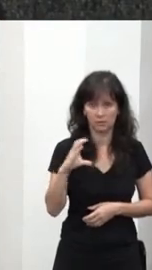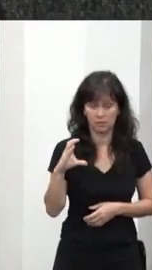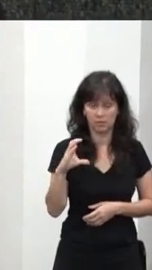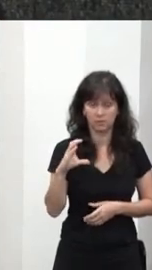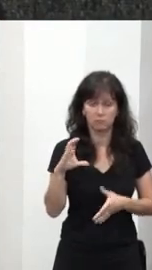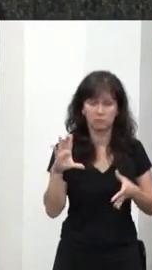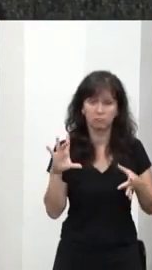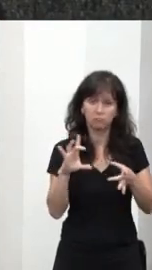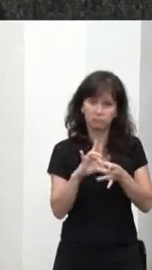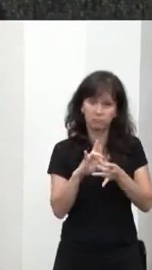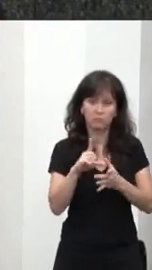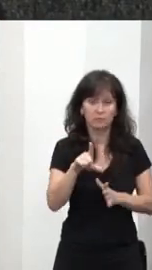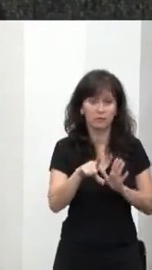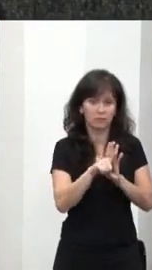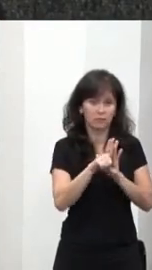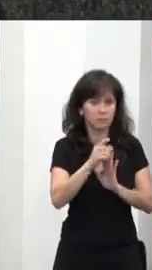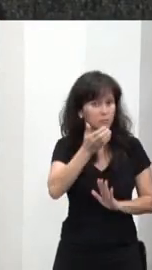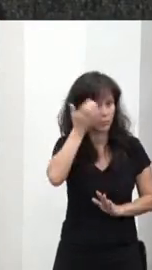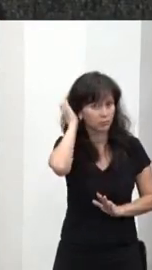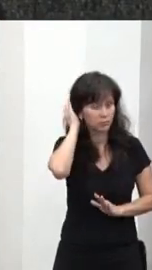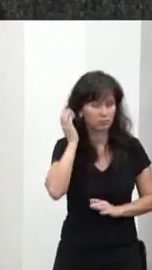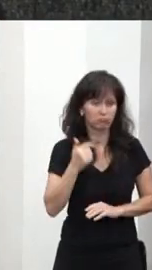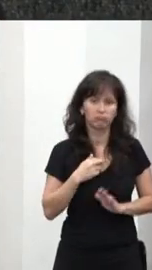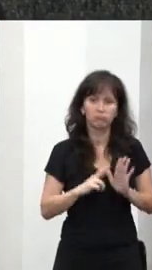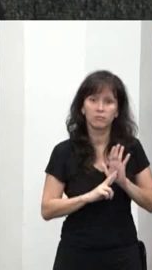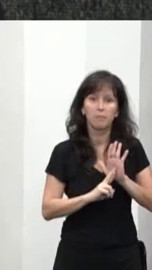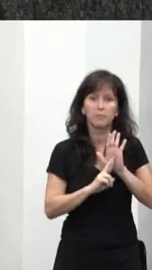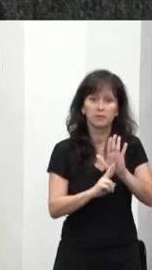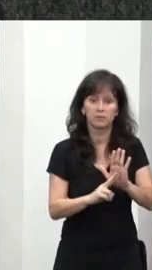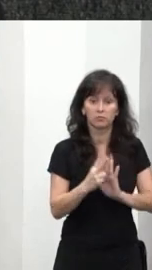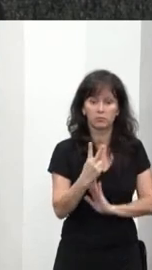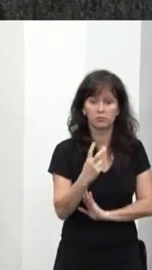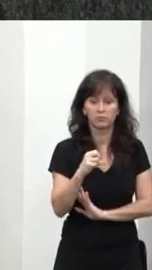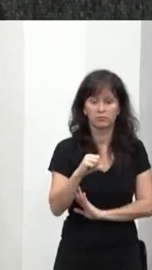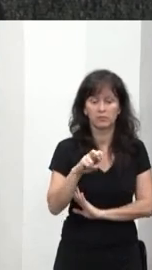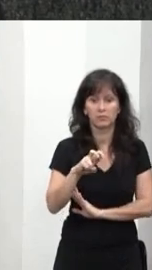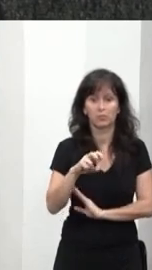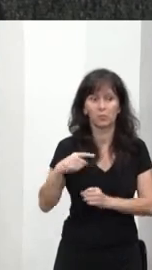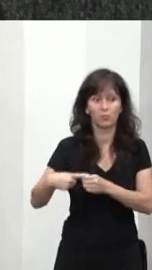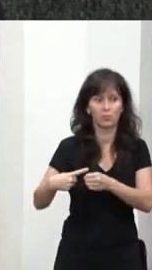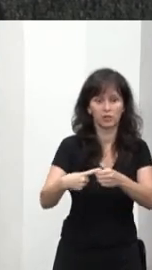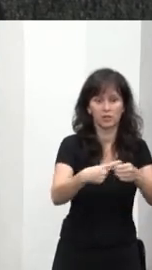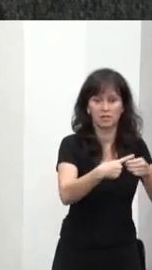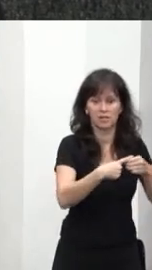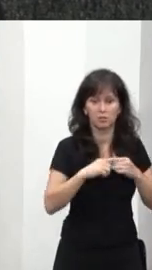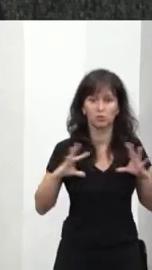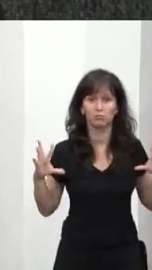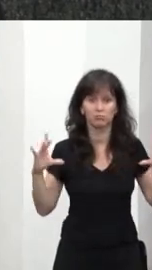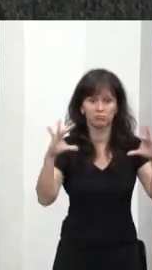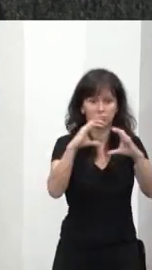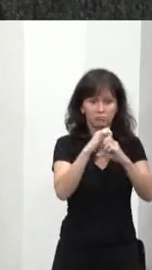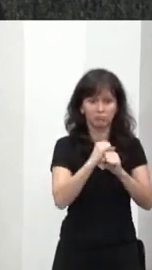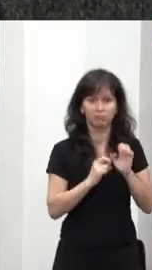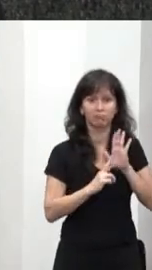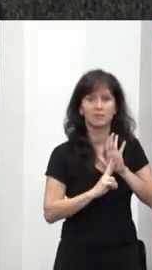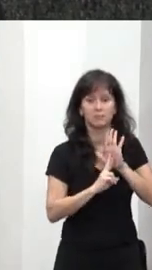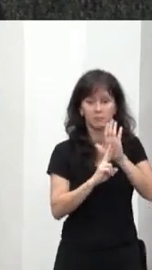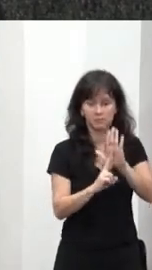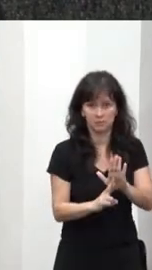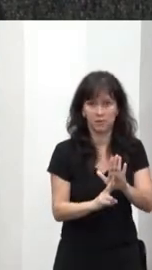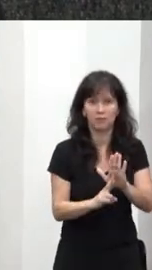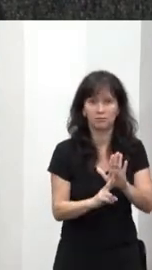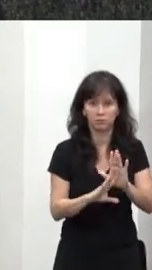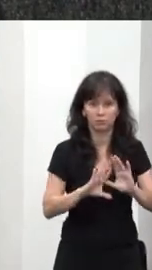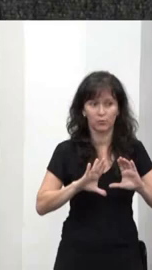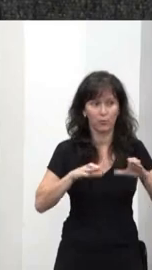Gustavo neste momento representamos 295 municípios de Santa Catarina em nome desse comitê